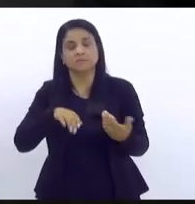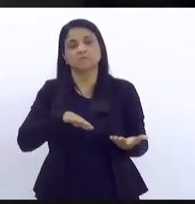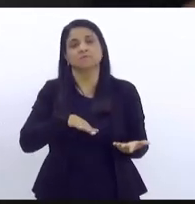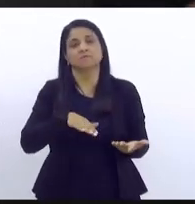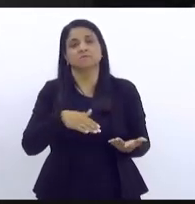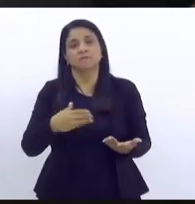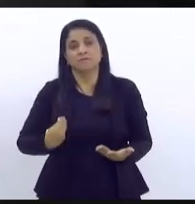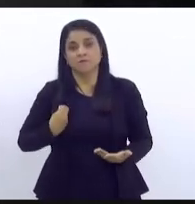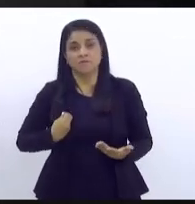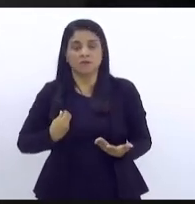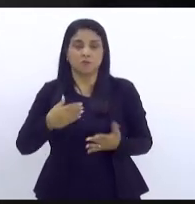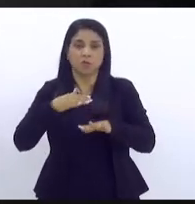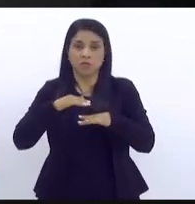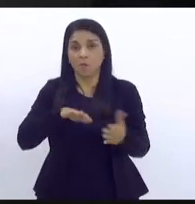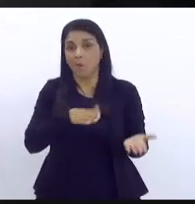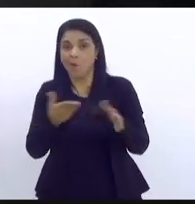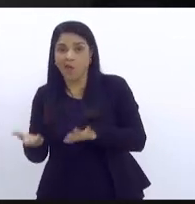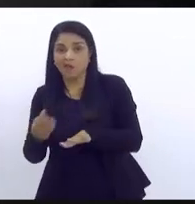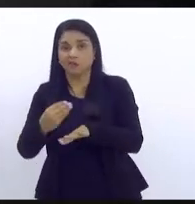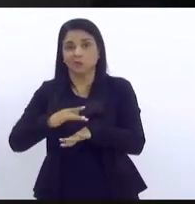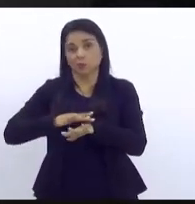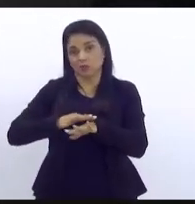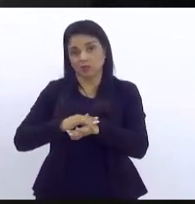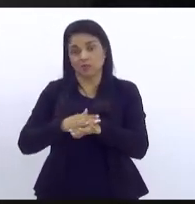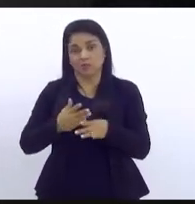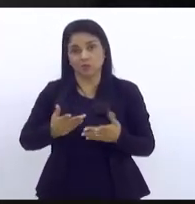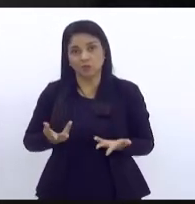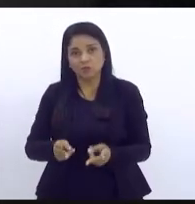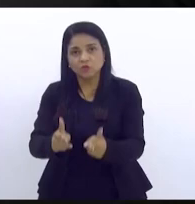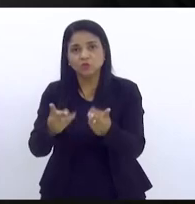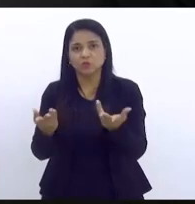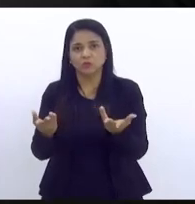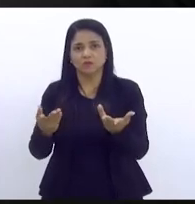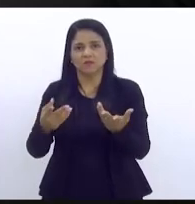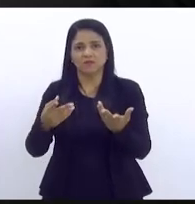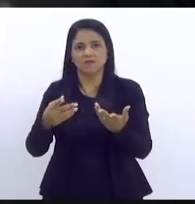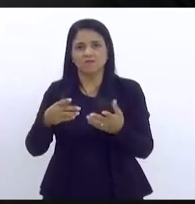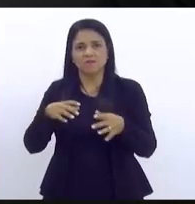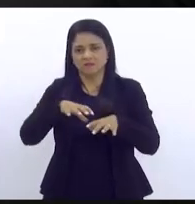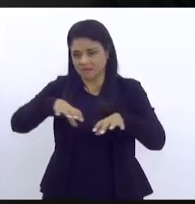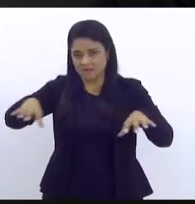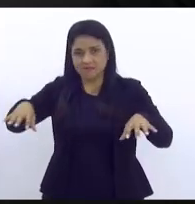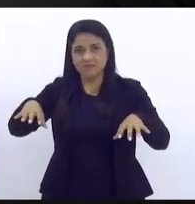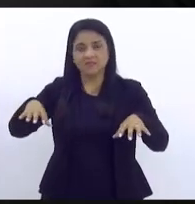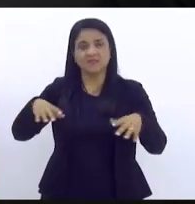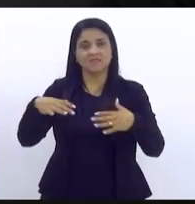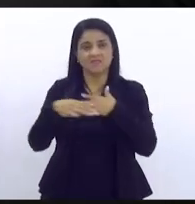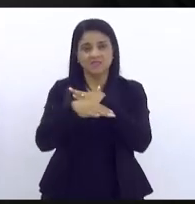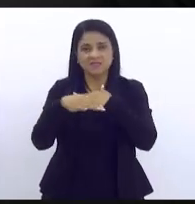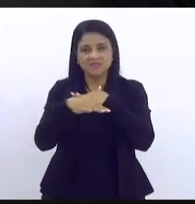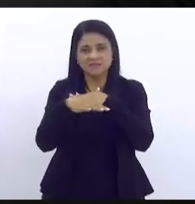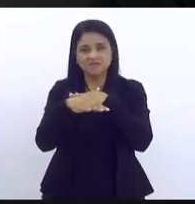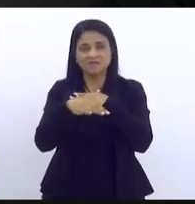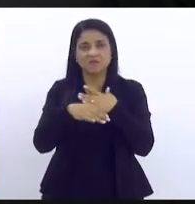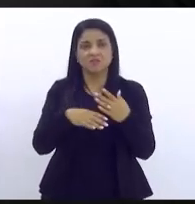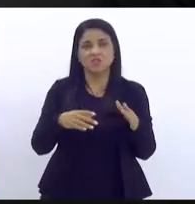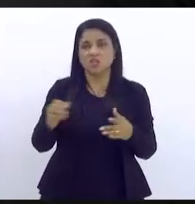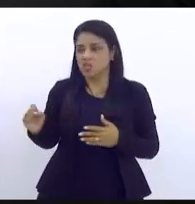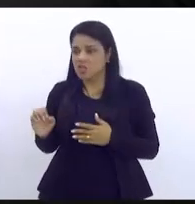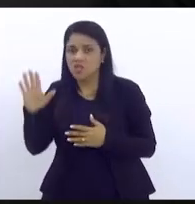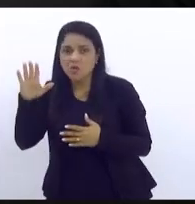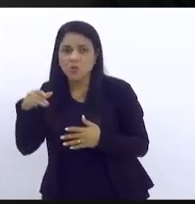precisa olhar por todos a sociedade não pode ser partida uma cidade partida em dois da dos ricos e pobres e relegar aquelas